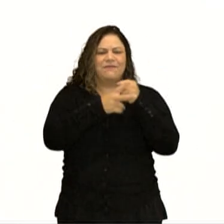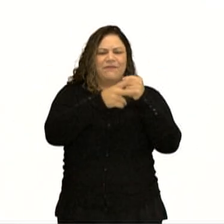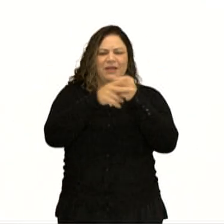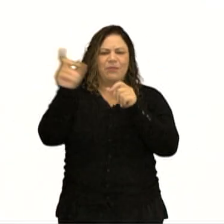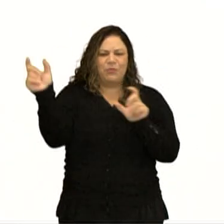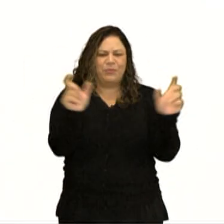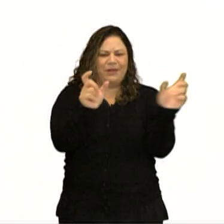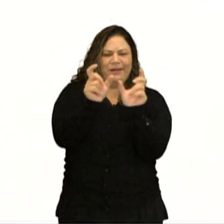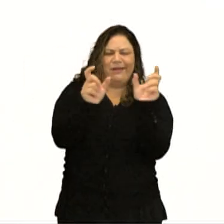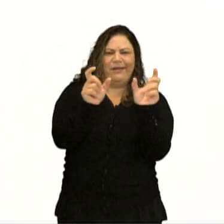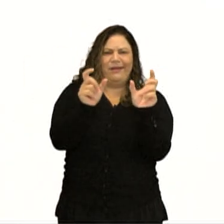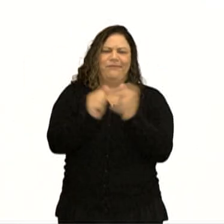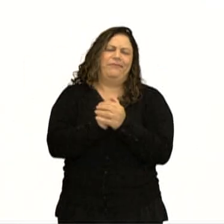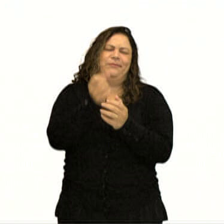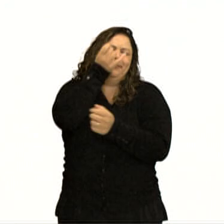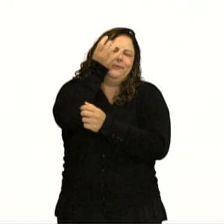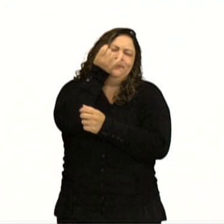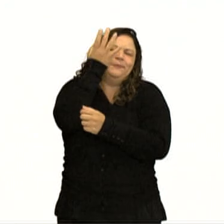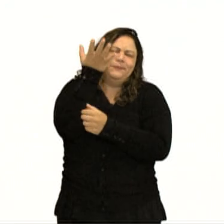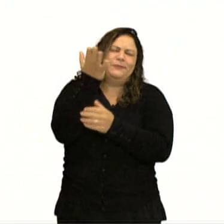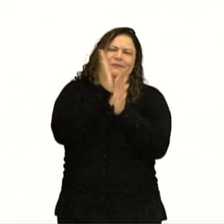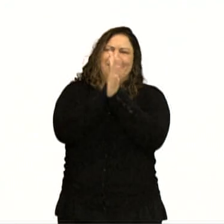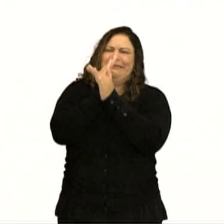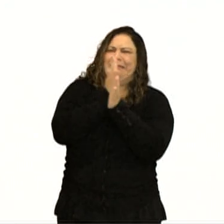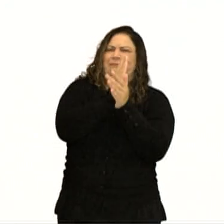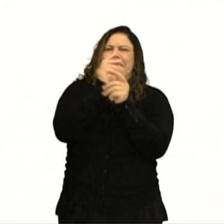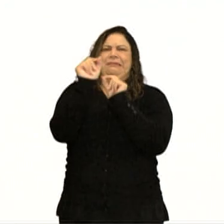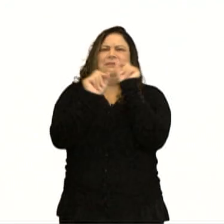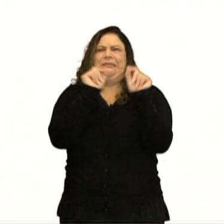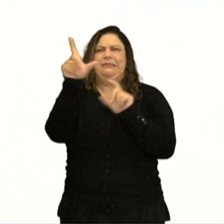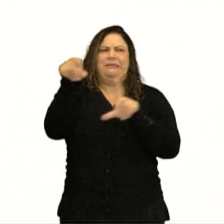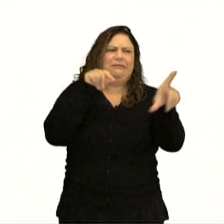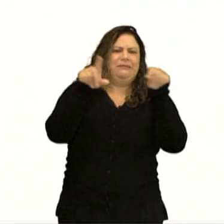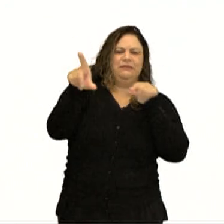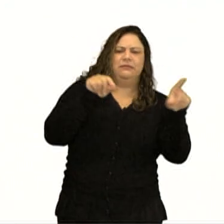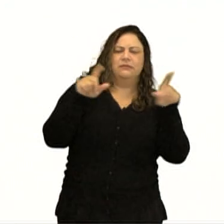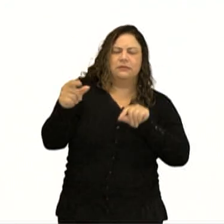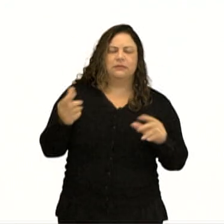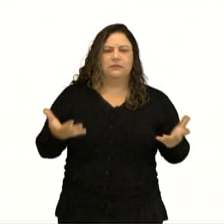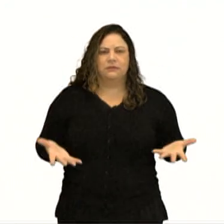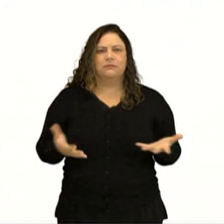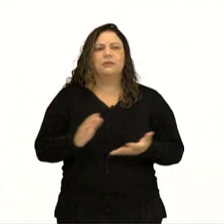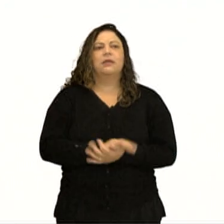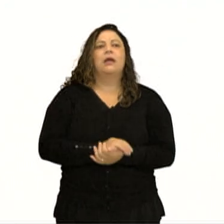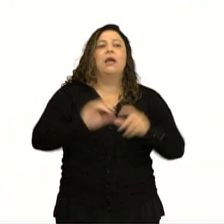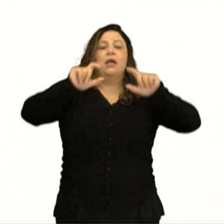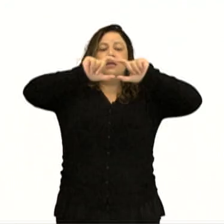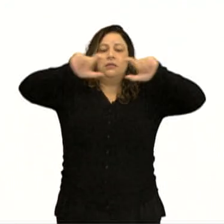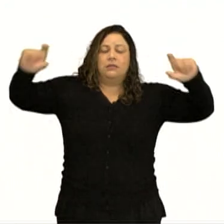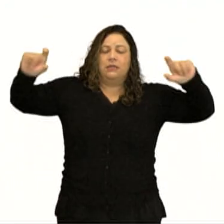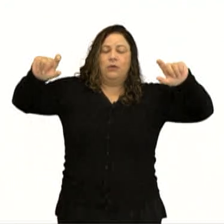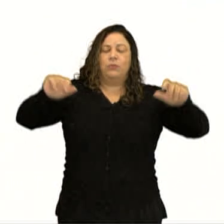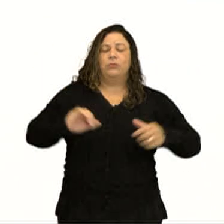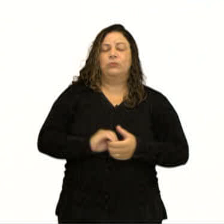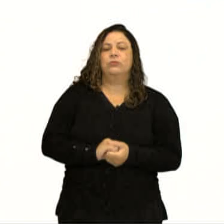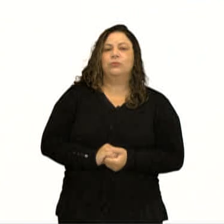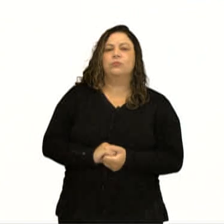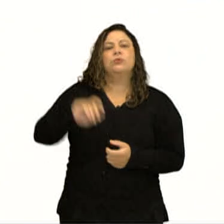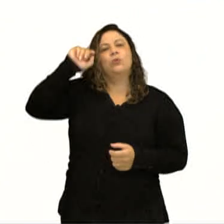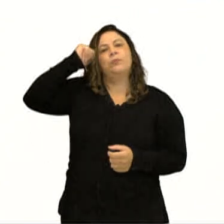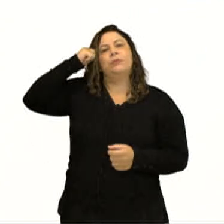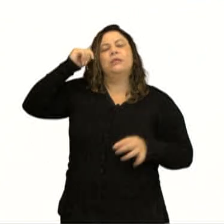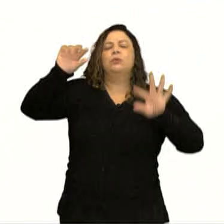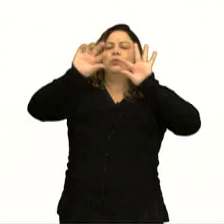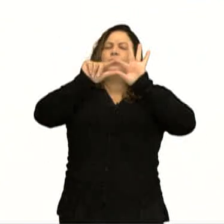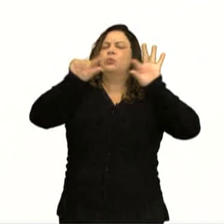caía nelas e era logo massacrado com uma parte. Então, de acordo com a parte destacada do trecho, o que